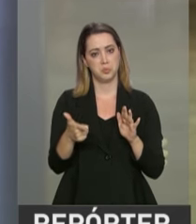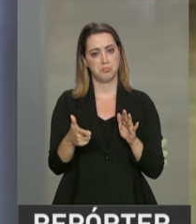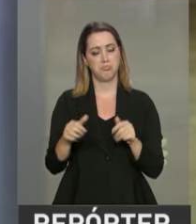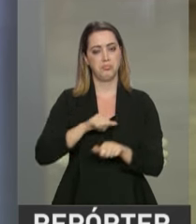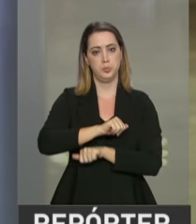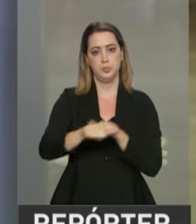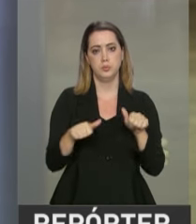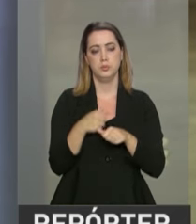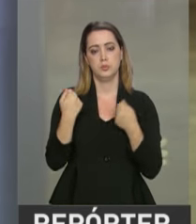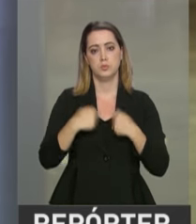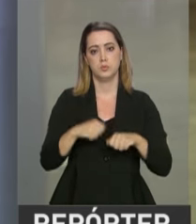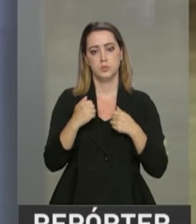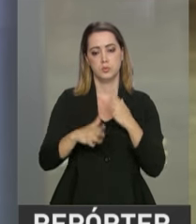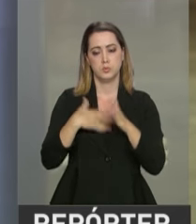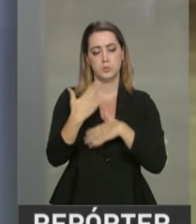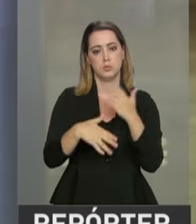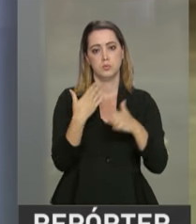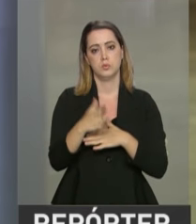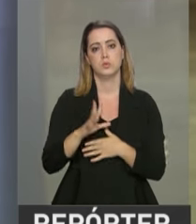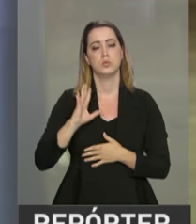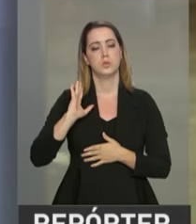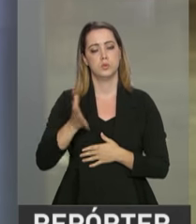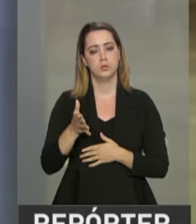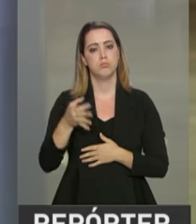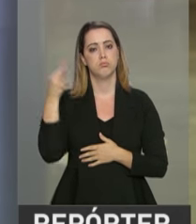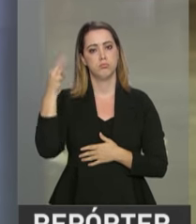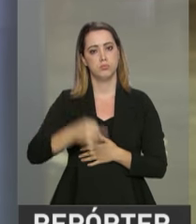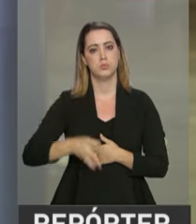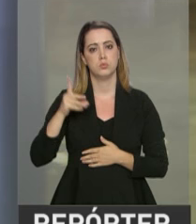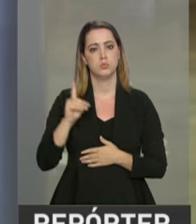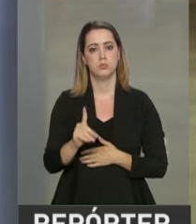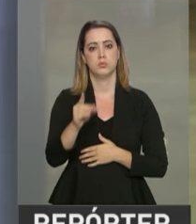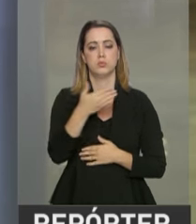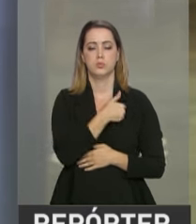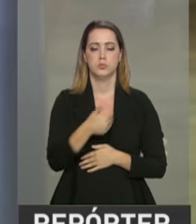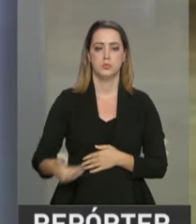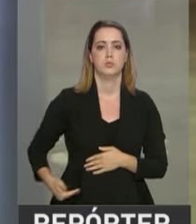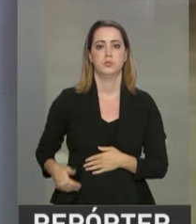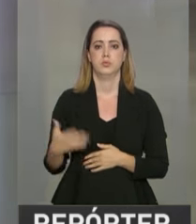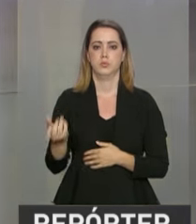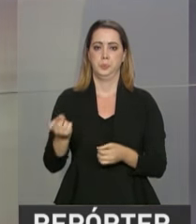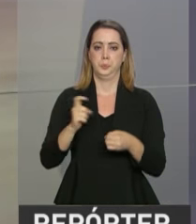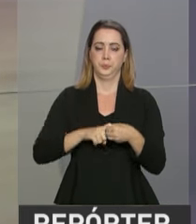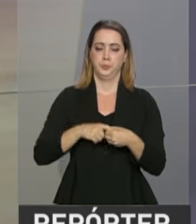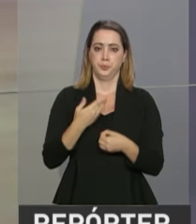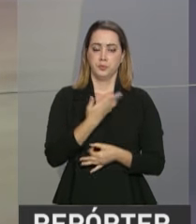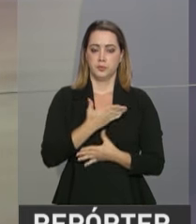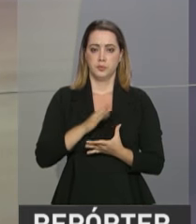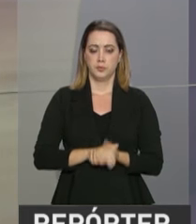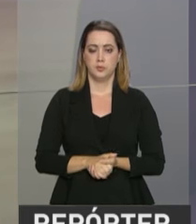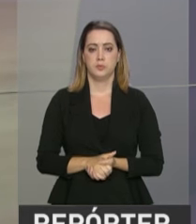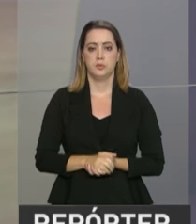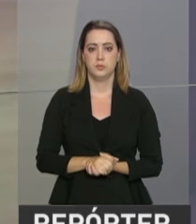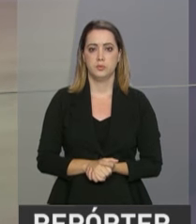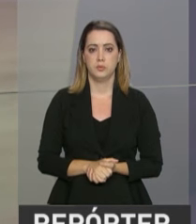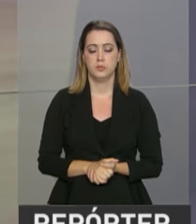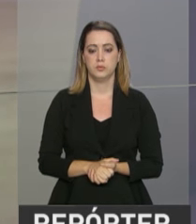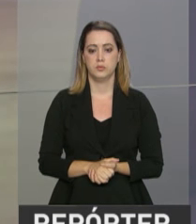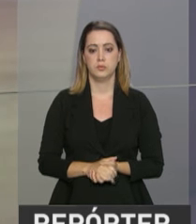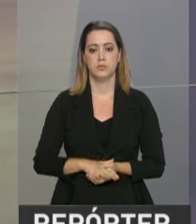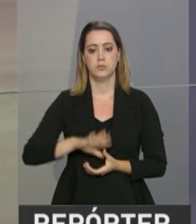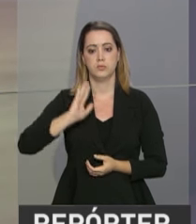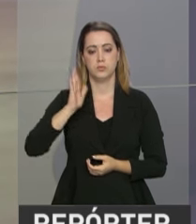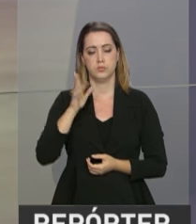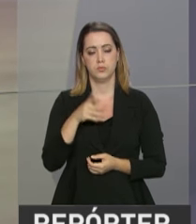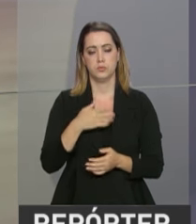mudanças, terão os direitos totalmente preservados pelo governo. Eu volto com você no estúdio, Zé Luiz. como eu comentei com